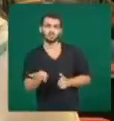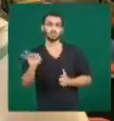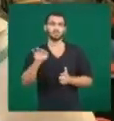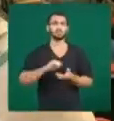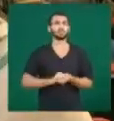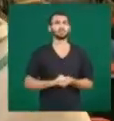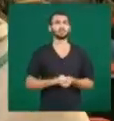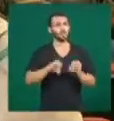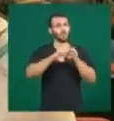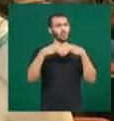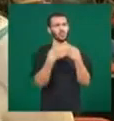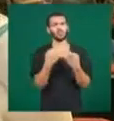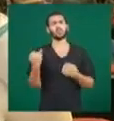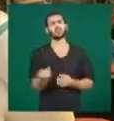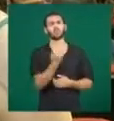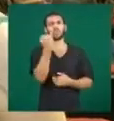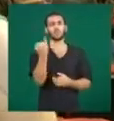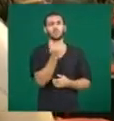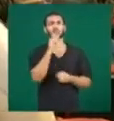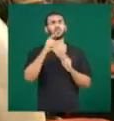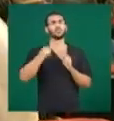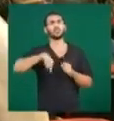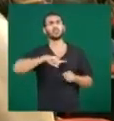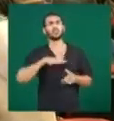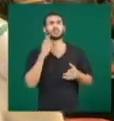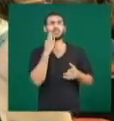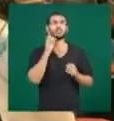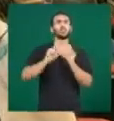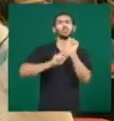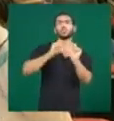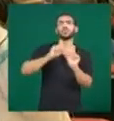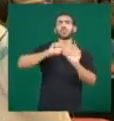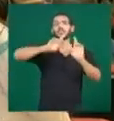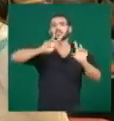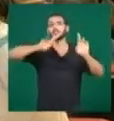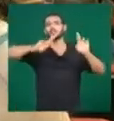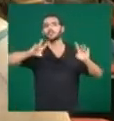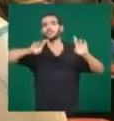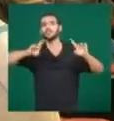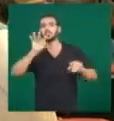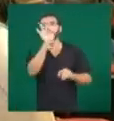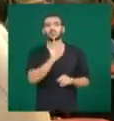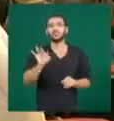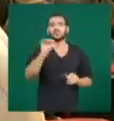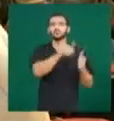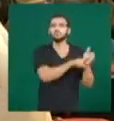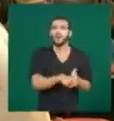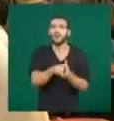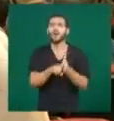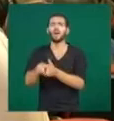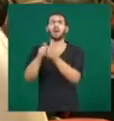eles são importantes mesmo para a gente saber o que as outras universidades estão produzindo,